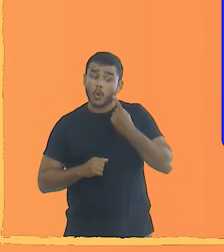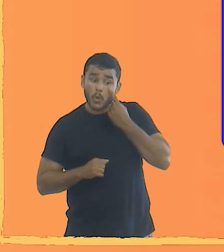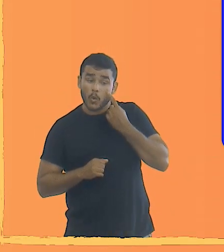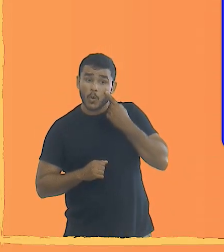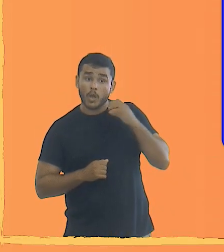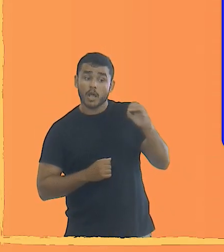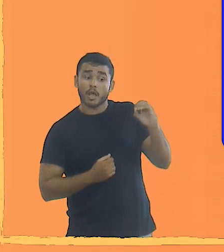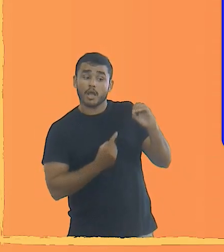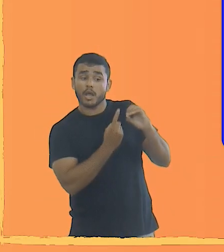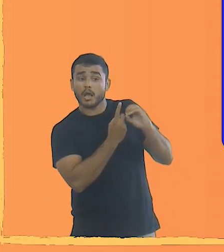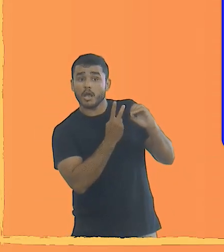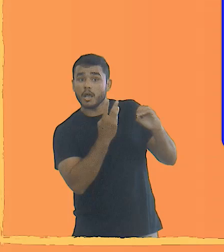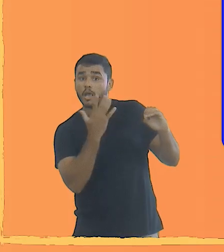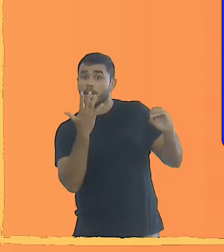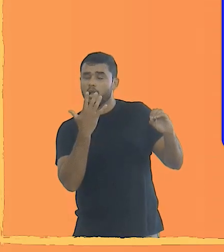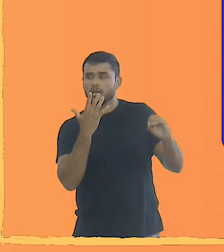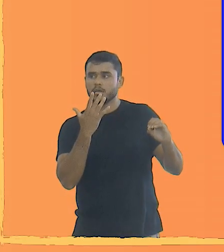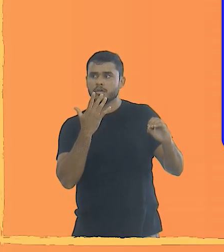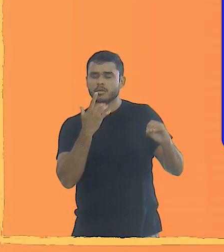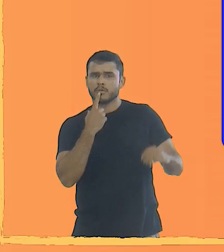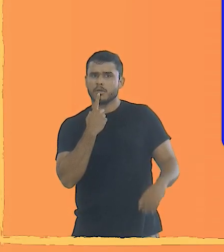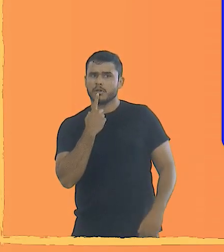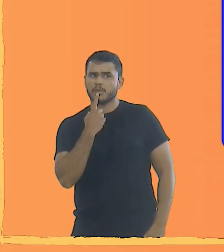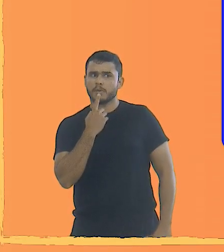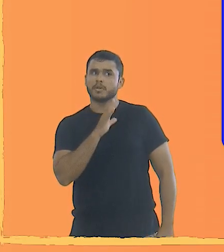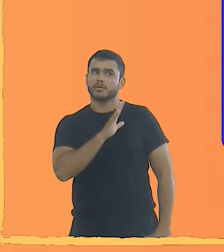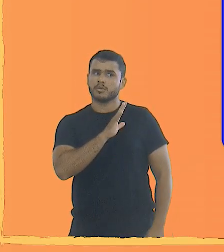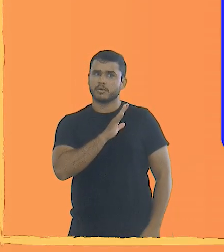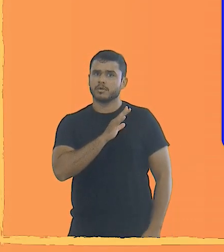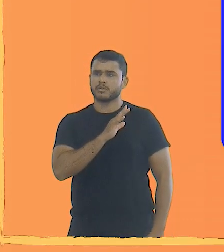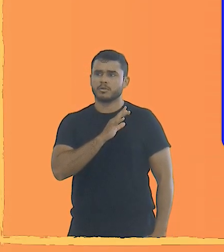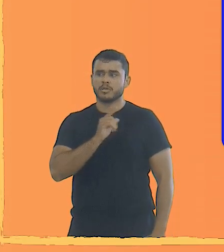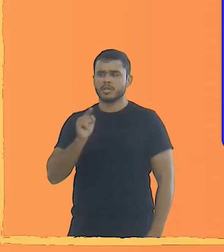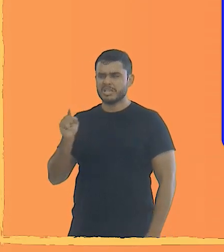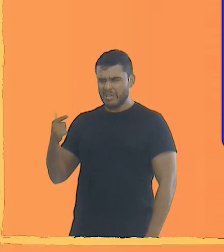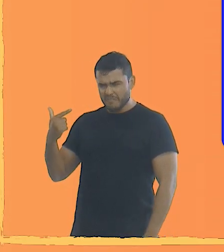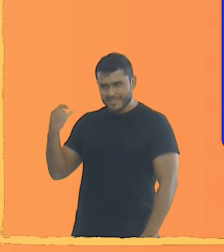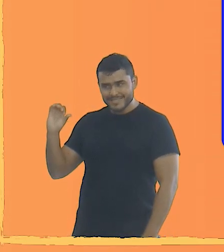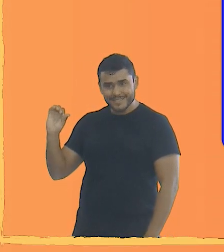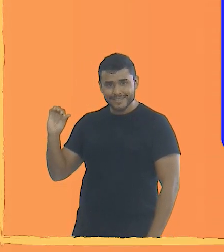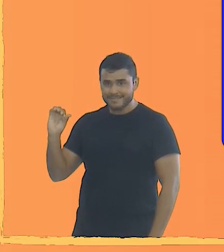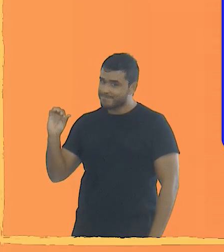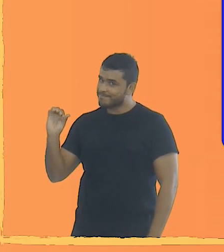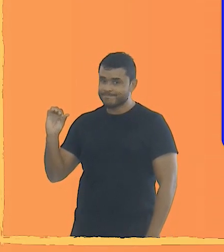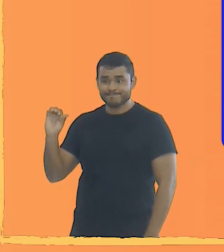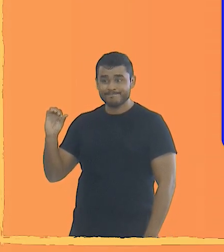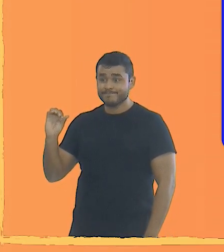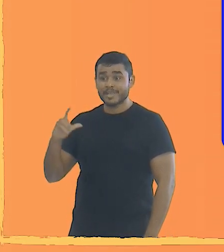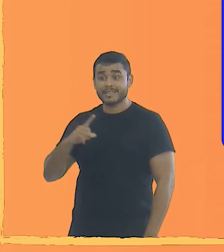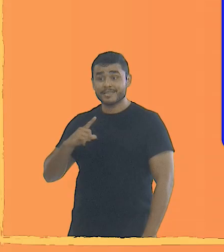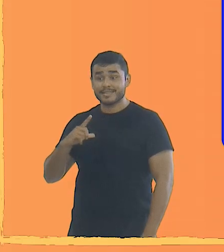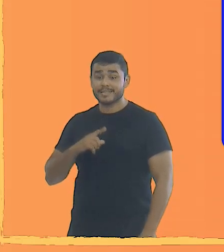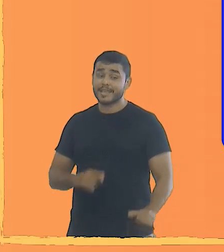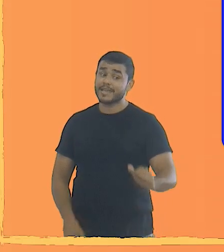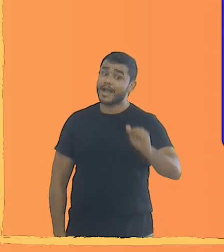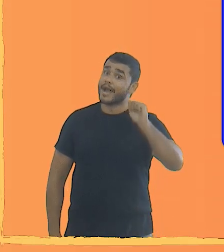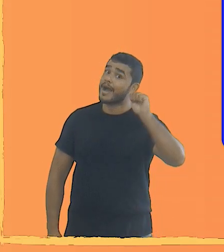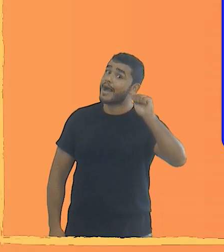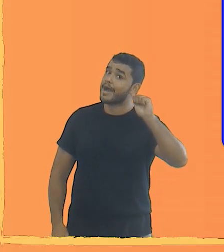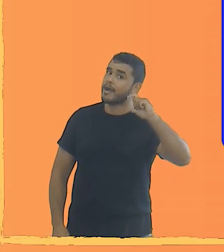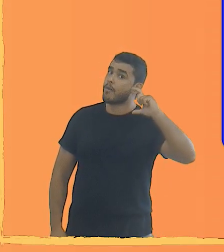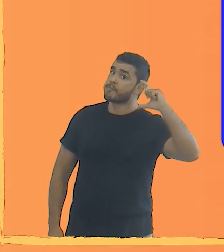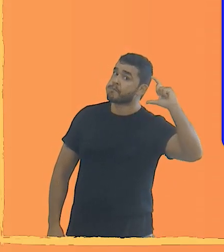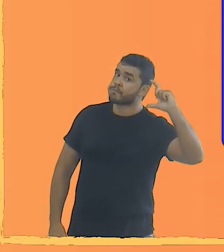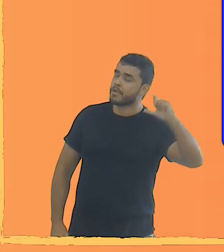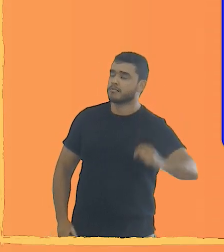Está escrito no texto que a letra minúscula você vai considerar diferente da maiúscula. Então o A tem